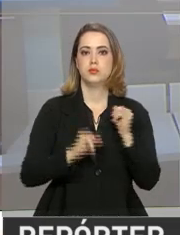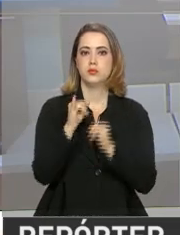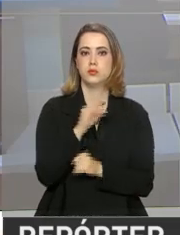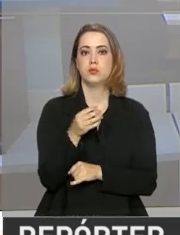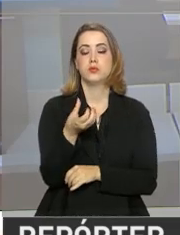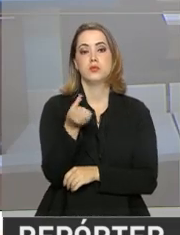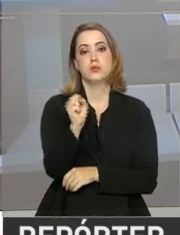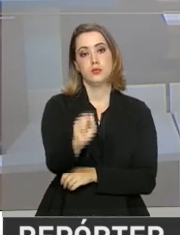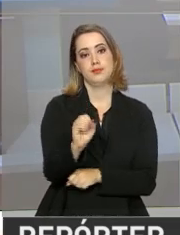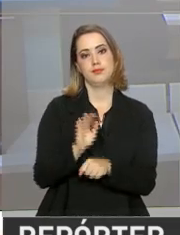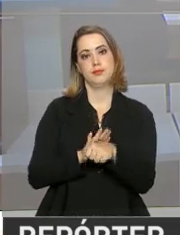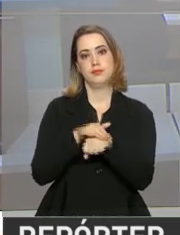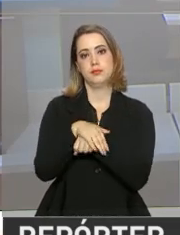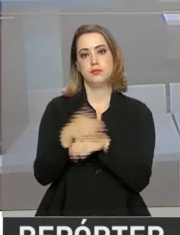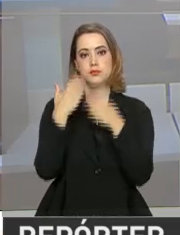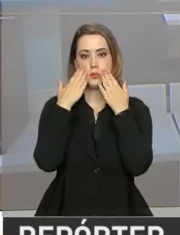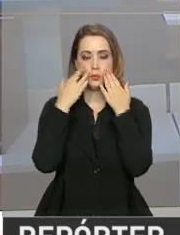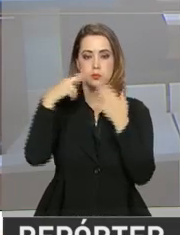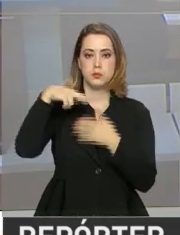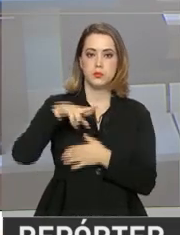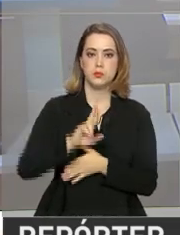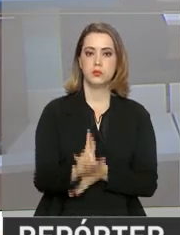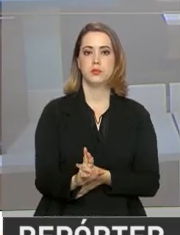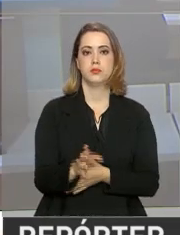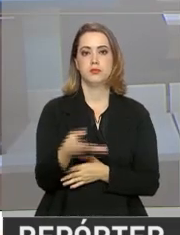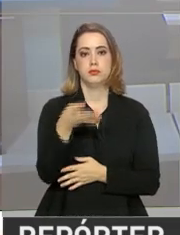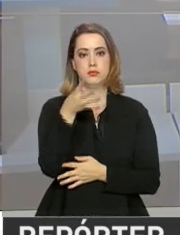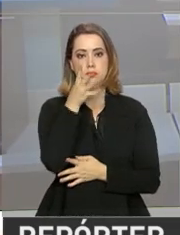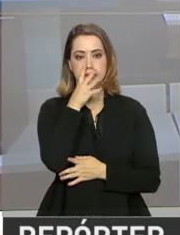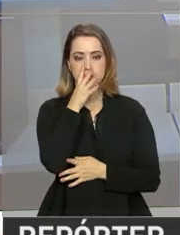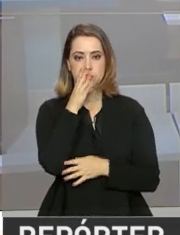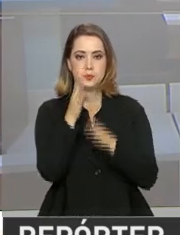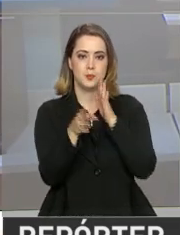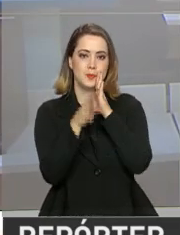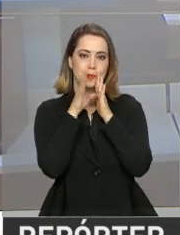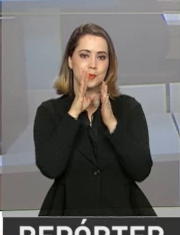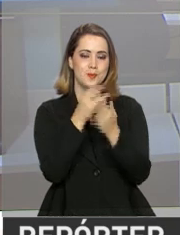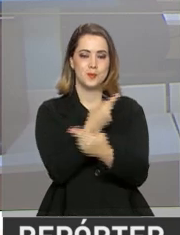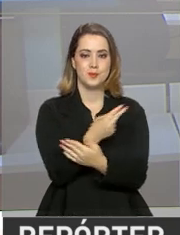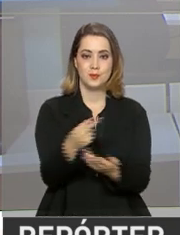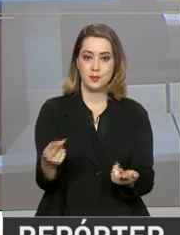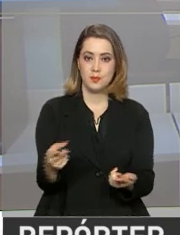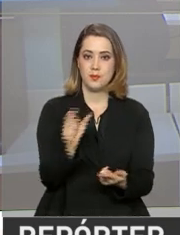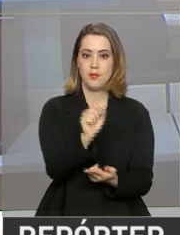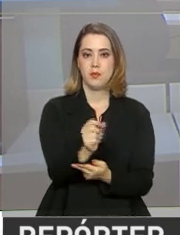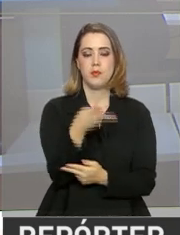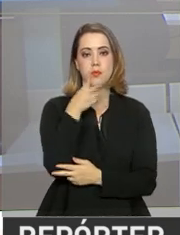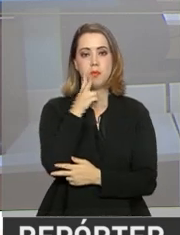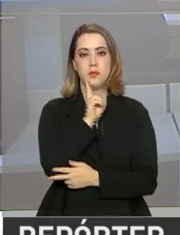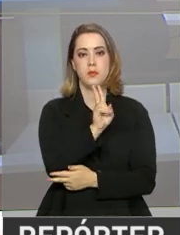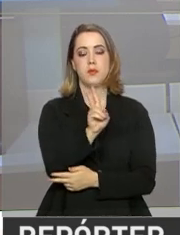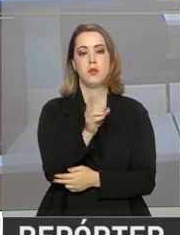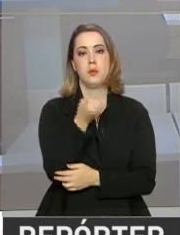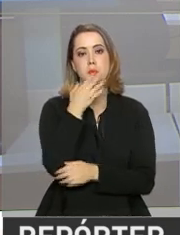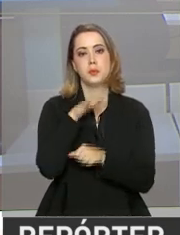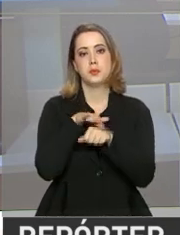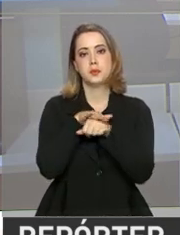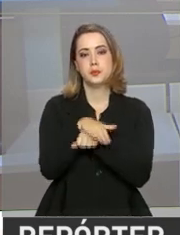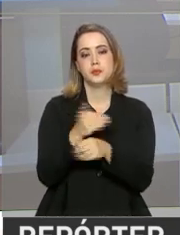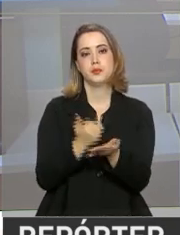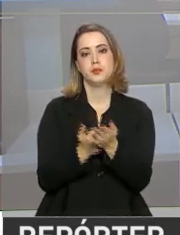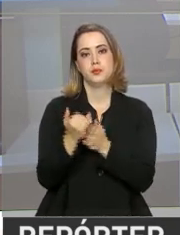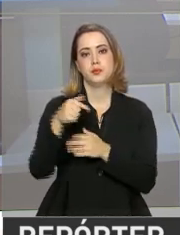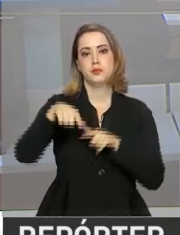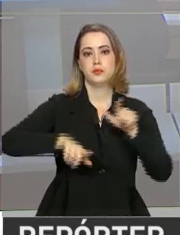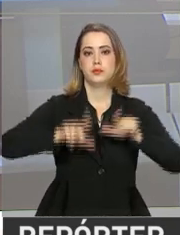informações ou às 8 da noite na próxima edição do repórter NBR acompanhe também as novidades em nossas sociais uma boa noite para você e